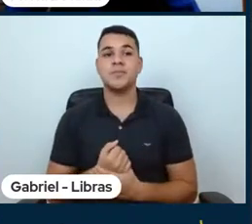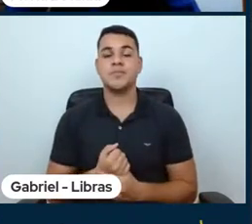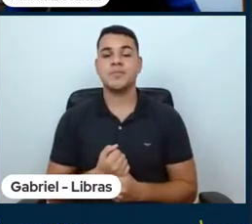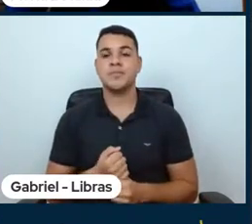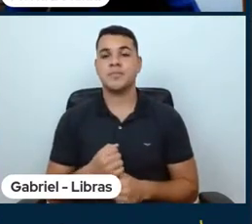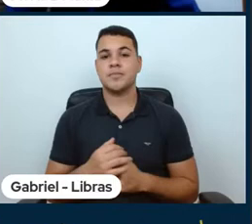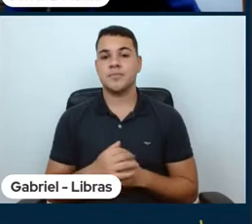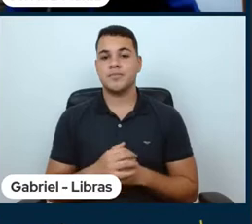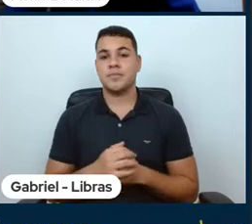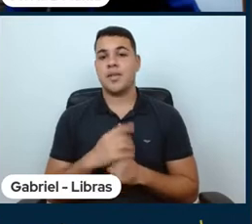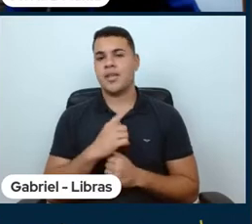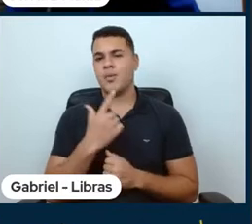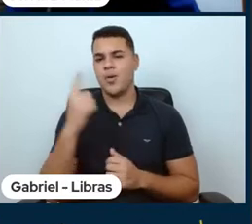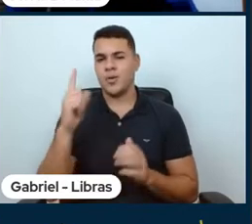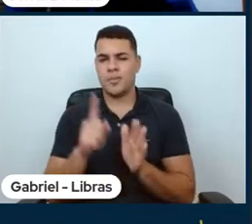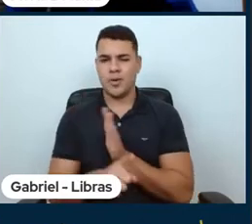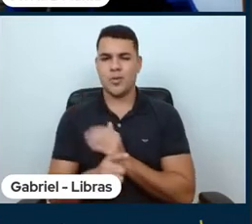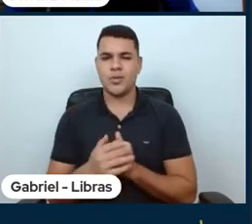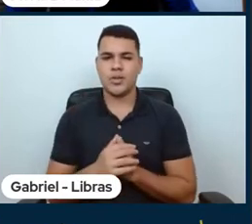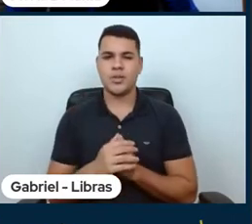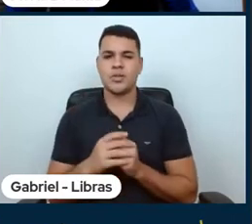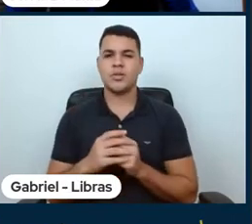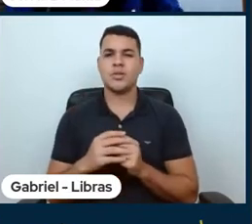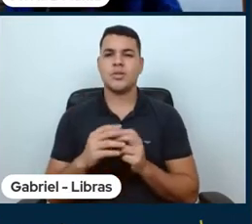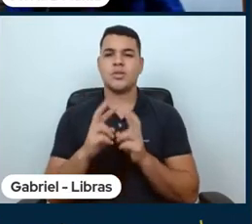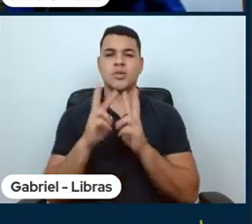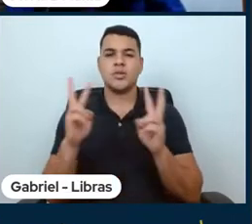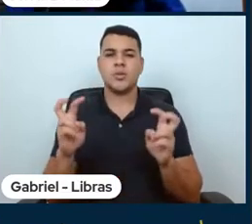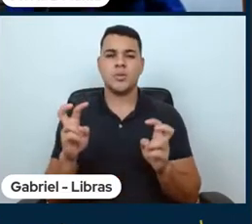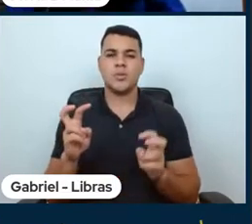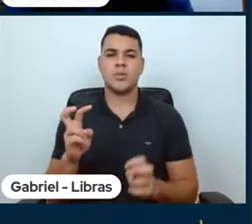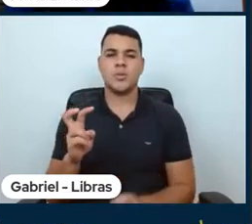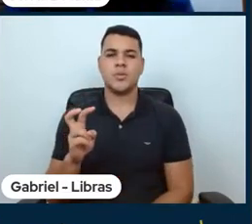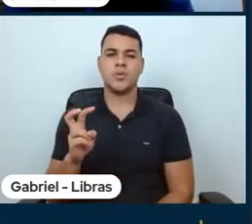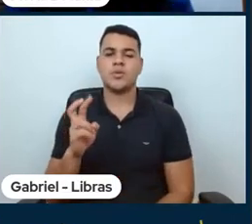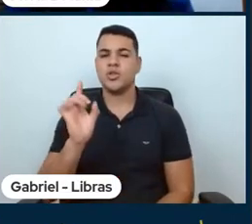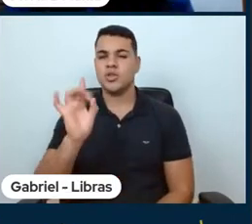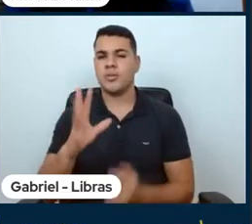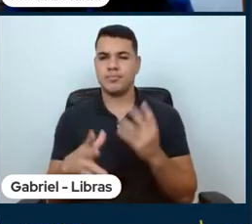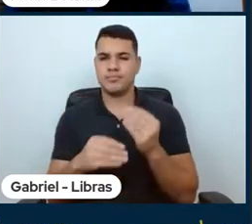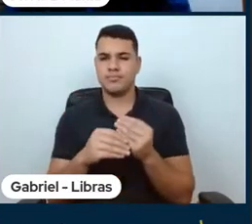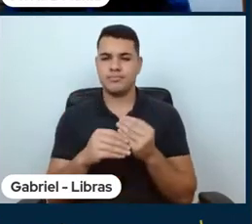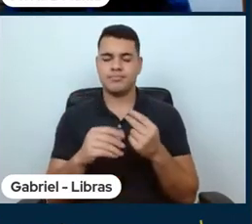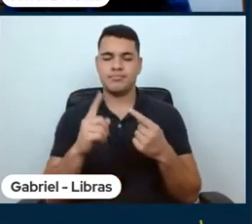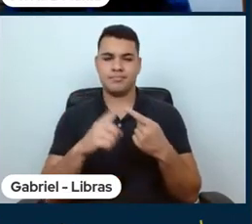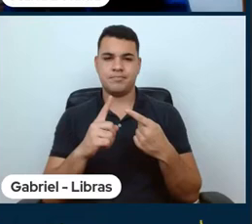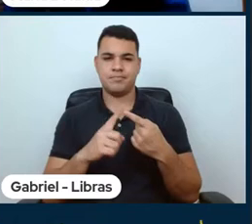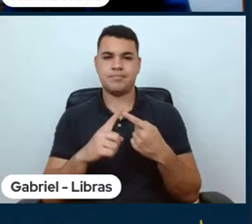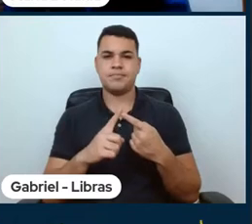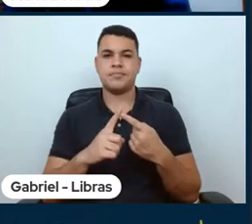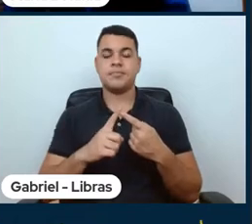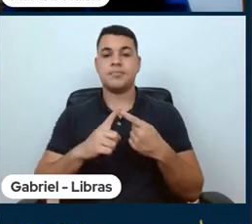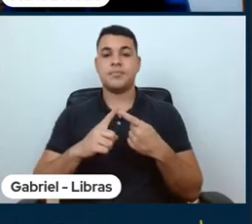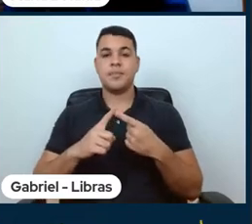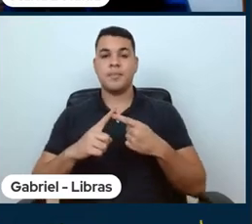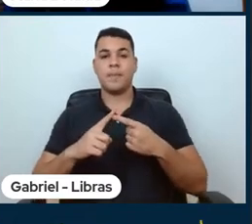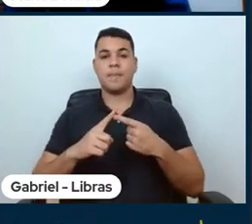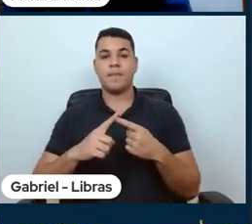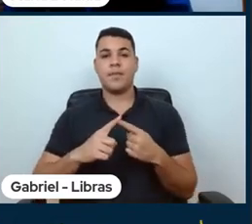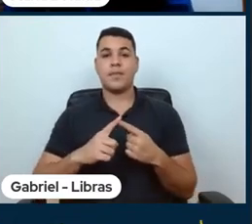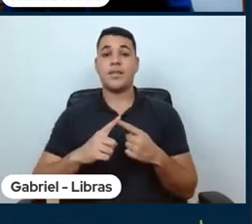E a outra pergunta foi. Ah, eu acho que só para eu complementar a questão